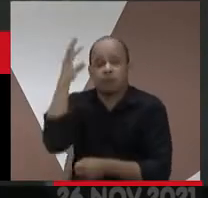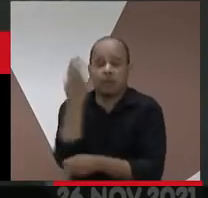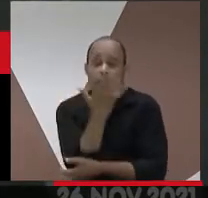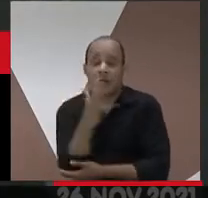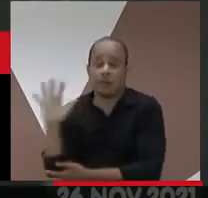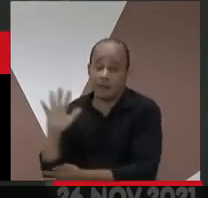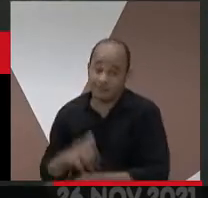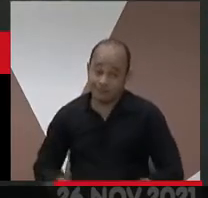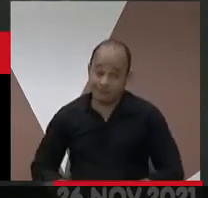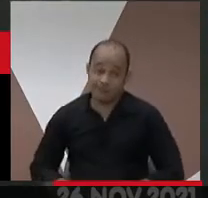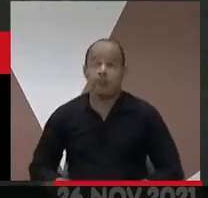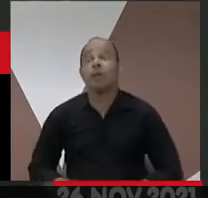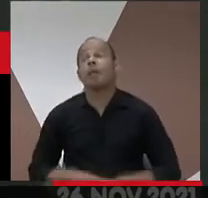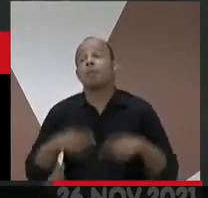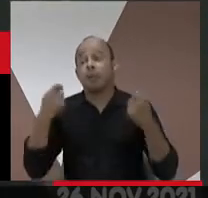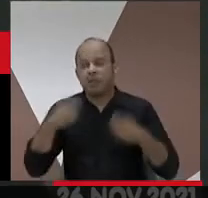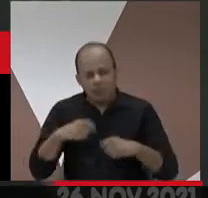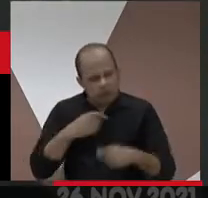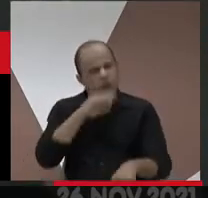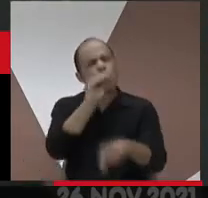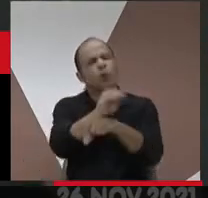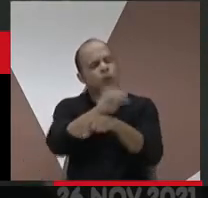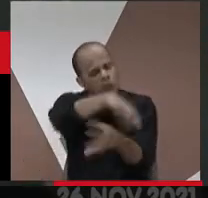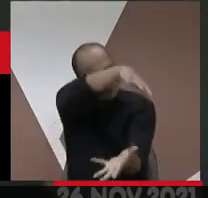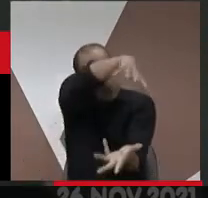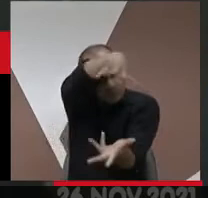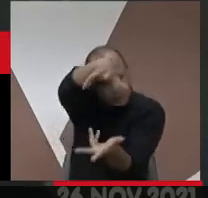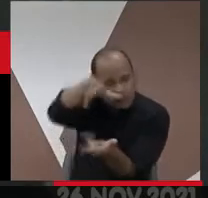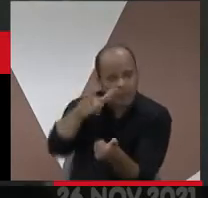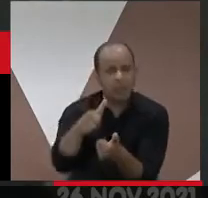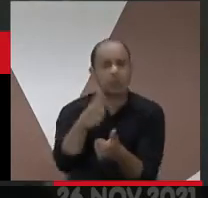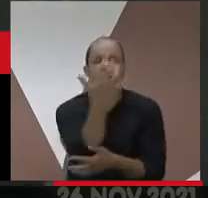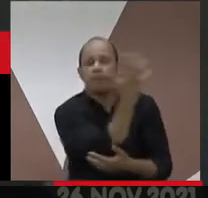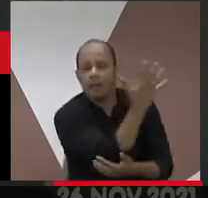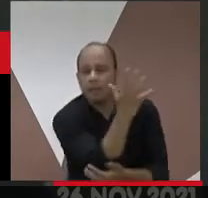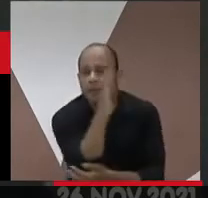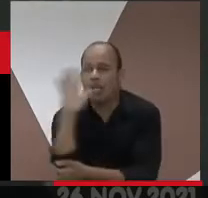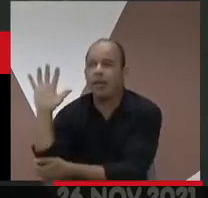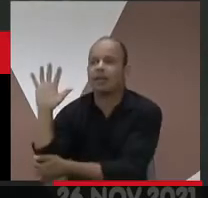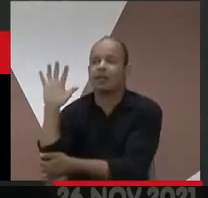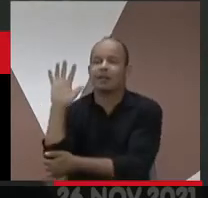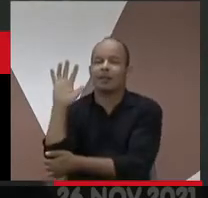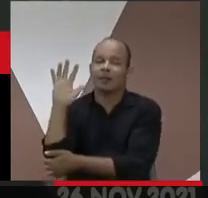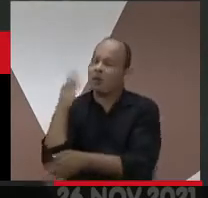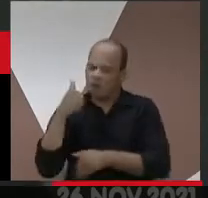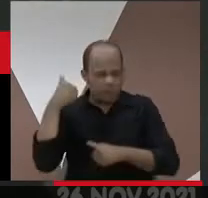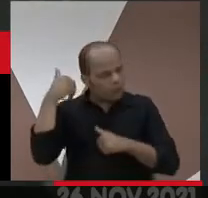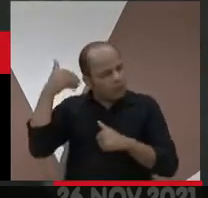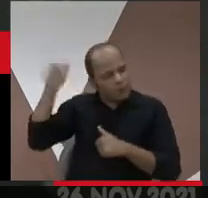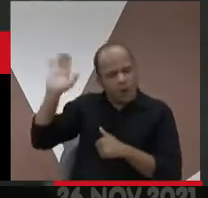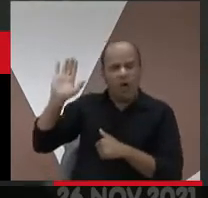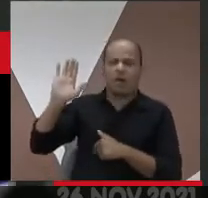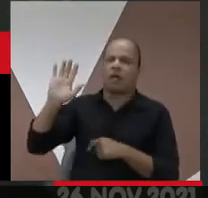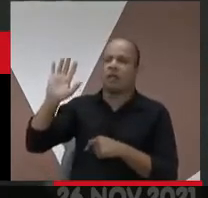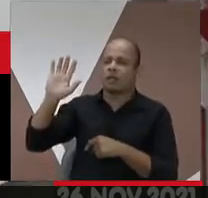o fundamental é o meio ambiente. Fora o rodoanel, fora o rodominério.